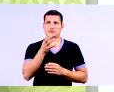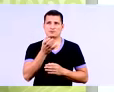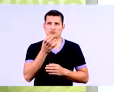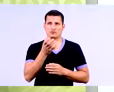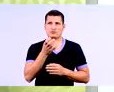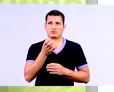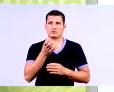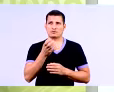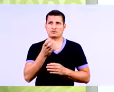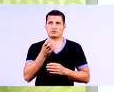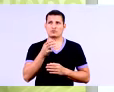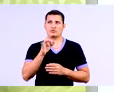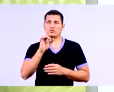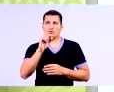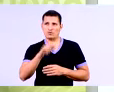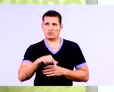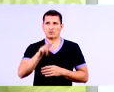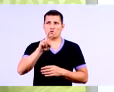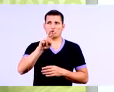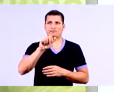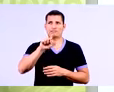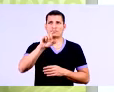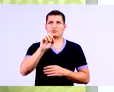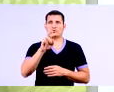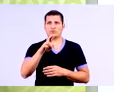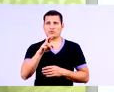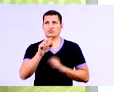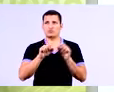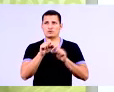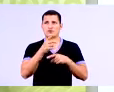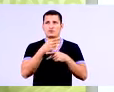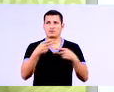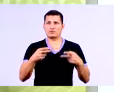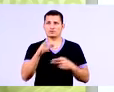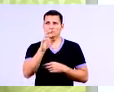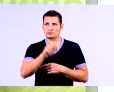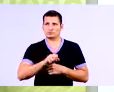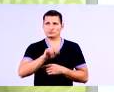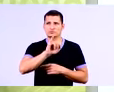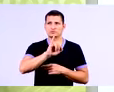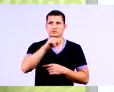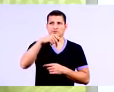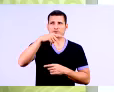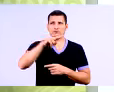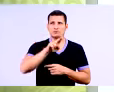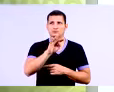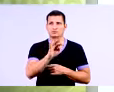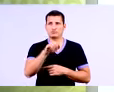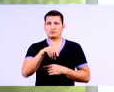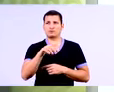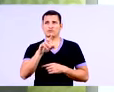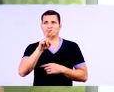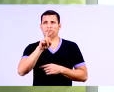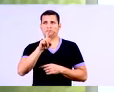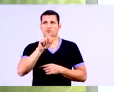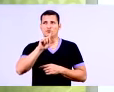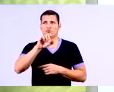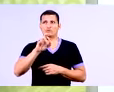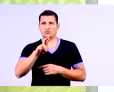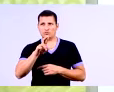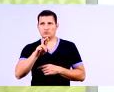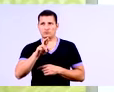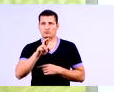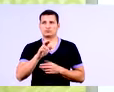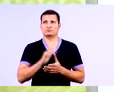explicitamente o valor. O que você busca de um elemento input é o valor. Então a resposta a essa questão é